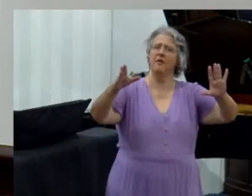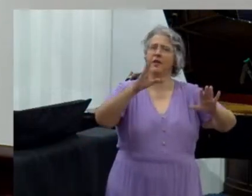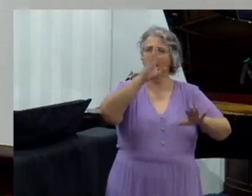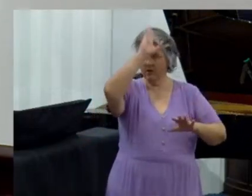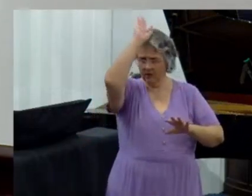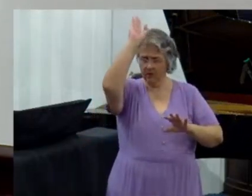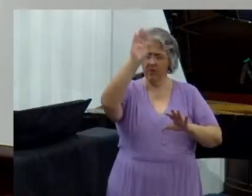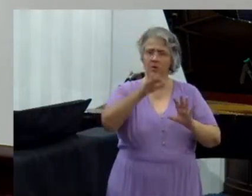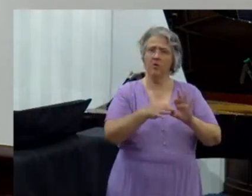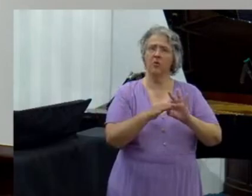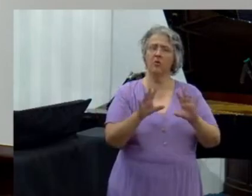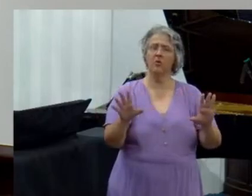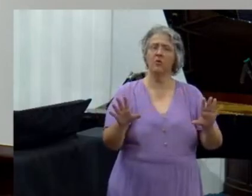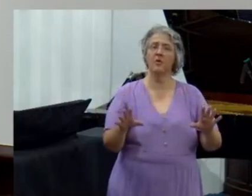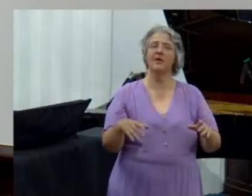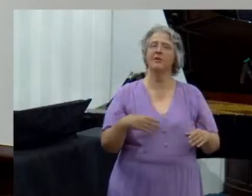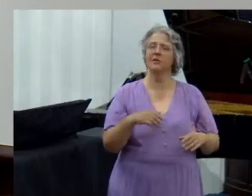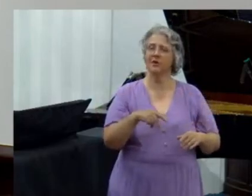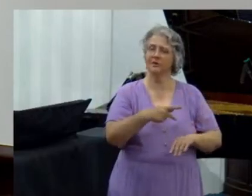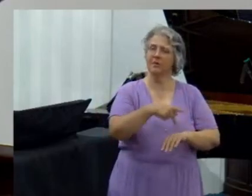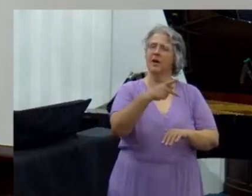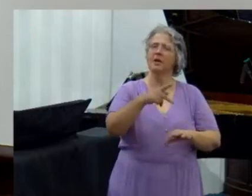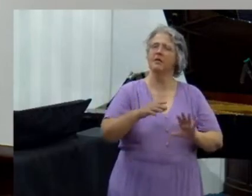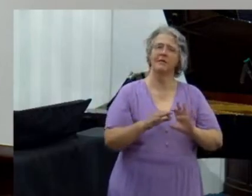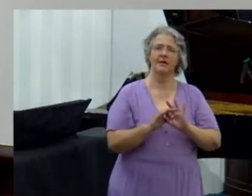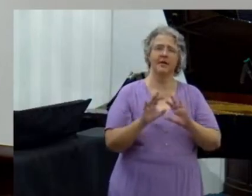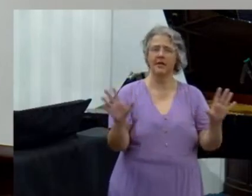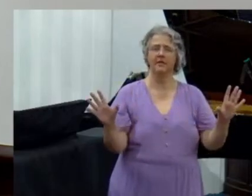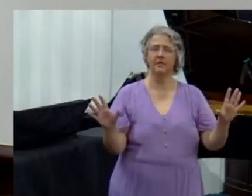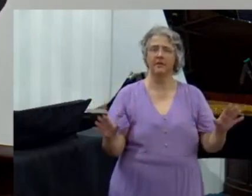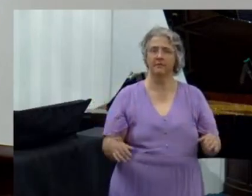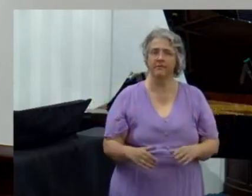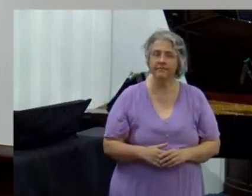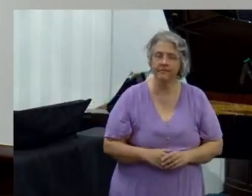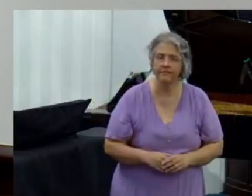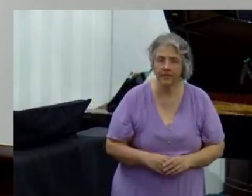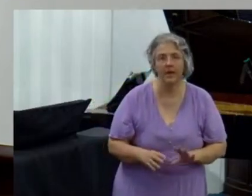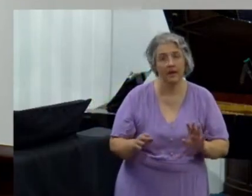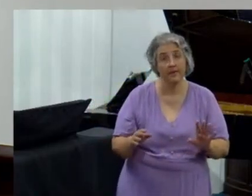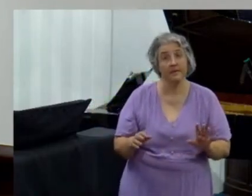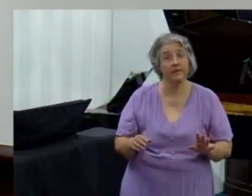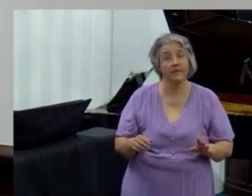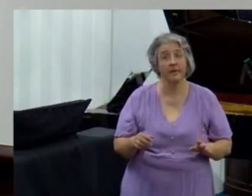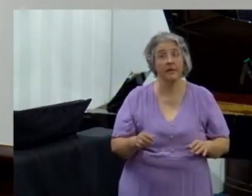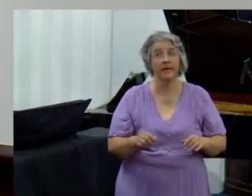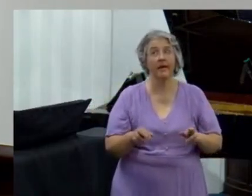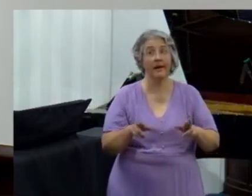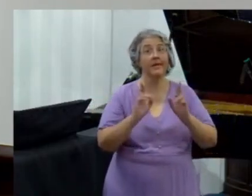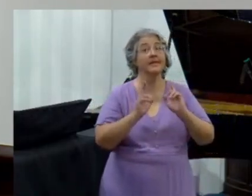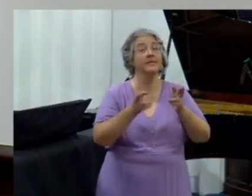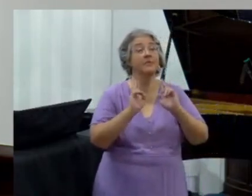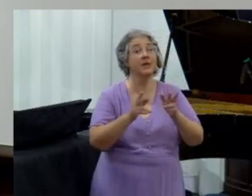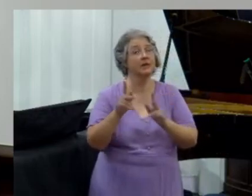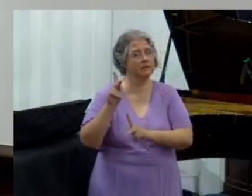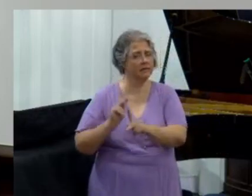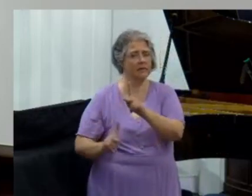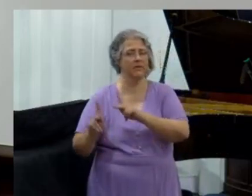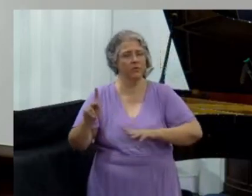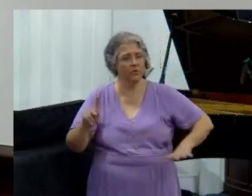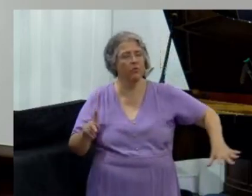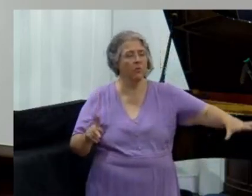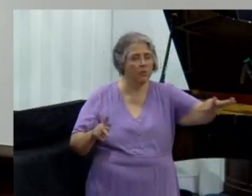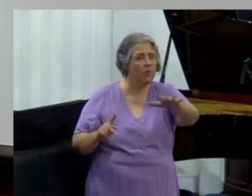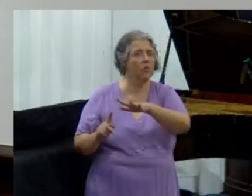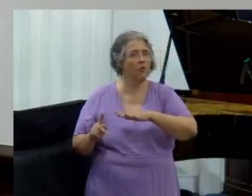Romano, e então nós seremos uma nação livre como nós nunca fomos. Essa expectativa estava no coração da multidão que acompanhava